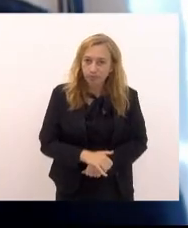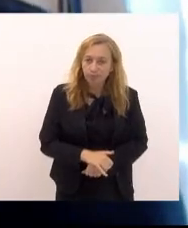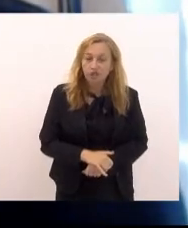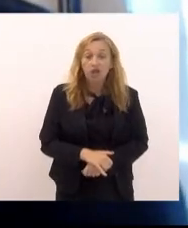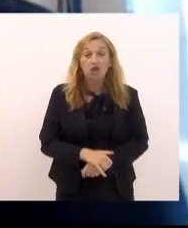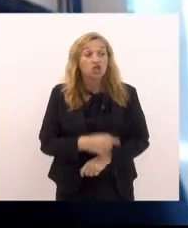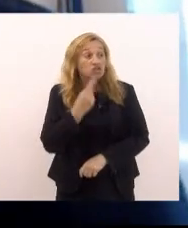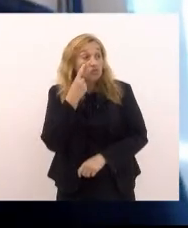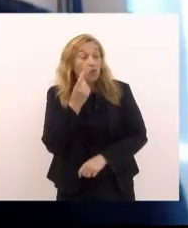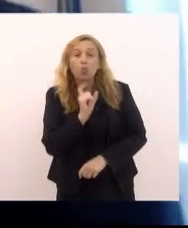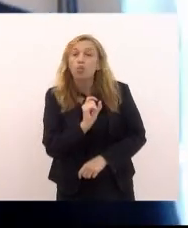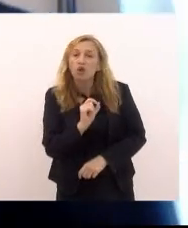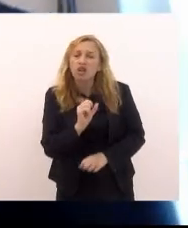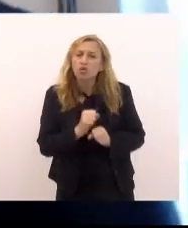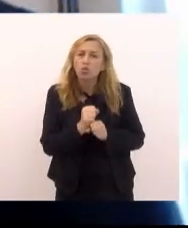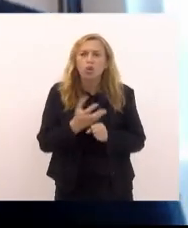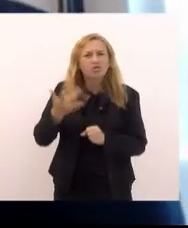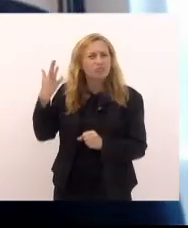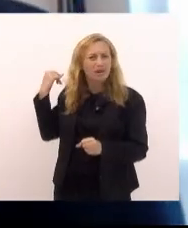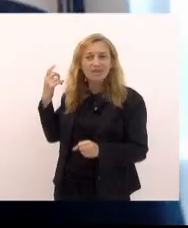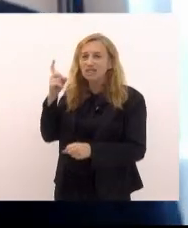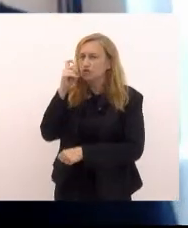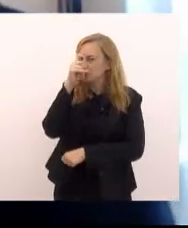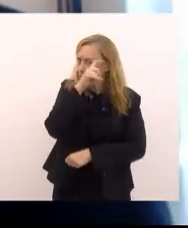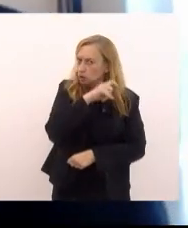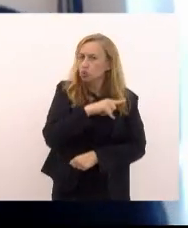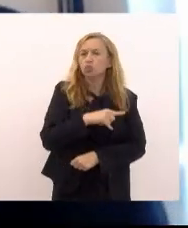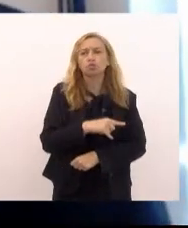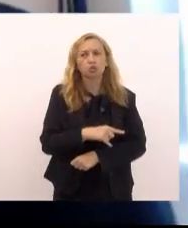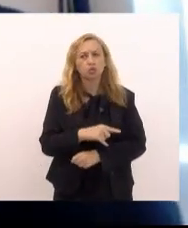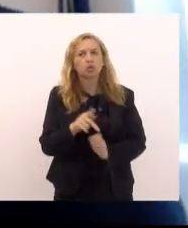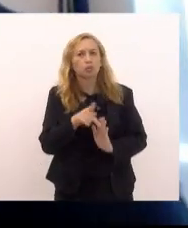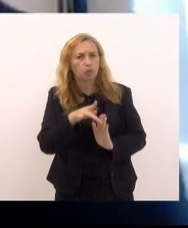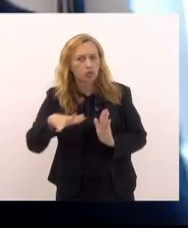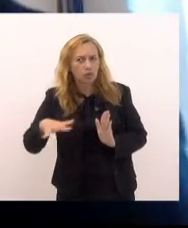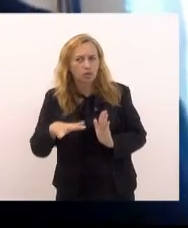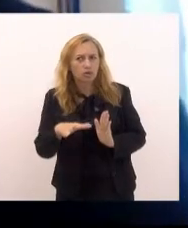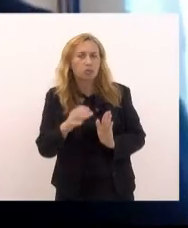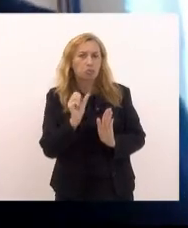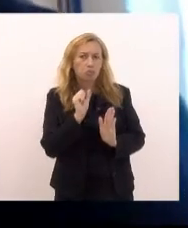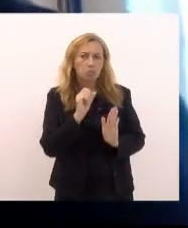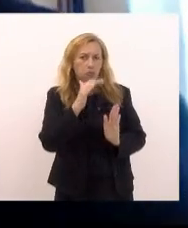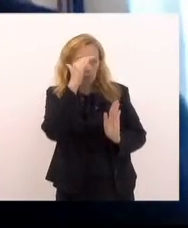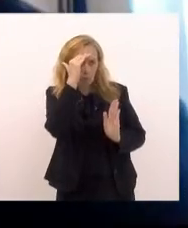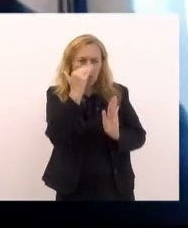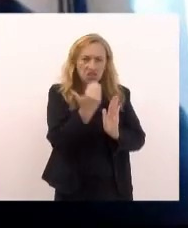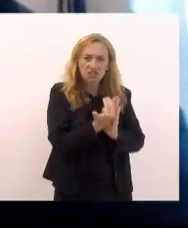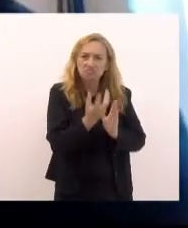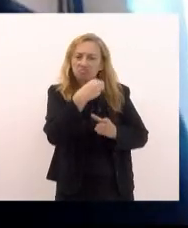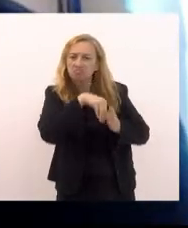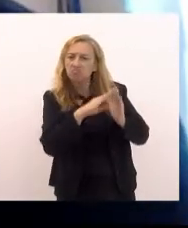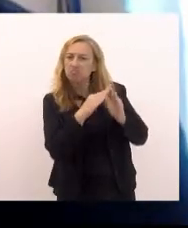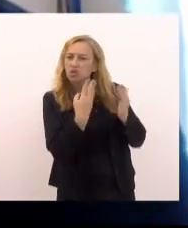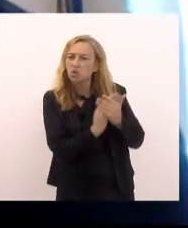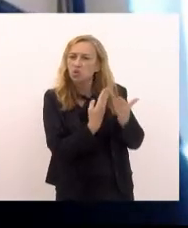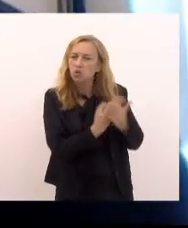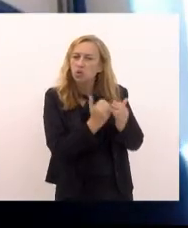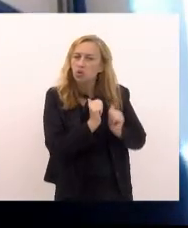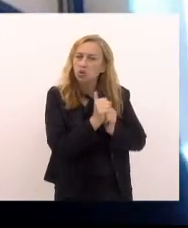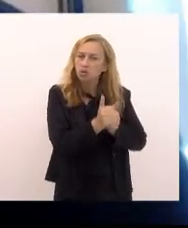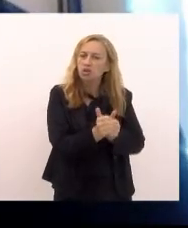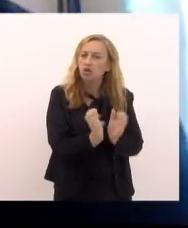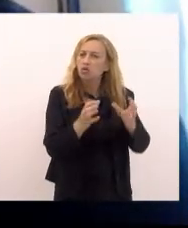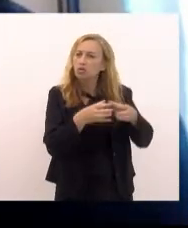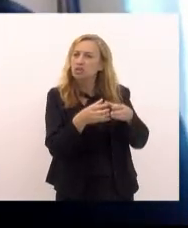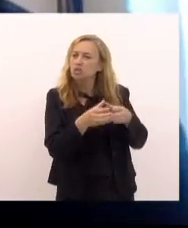gente viu que, desde o ano passado, era uma dificuldade para que protocolos mínimos fossem cumpridos nas escolas. Eu coordenei na Comissão de